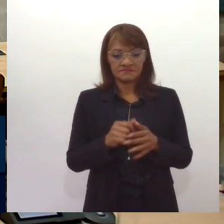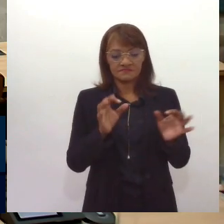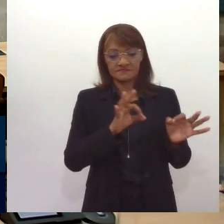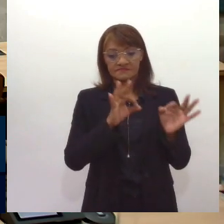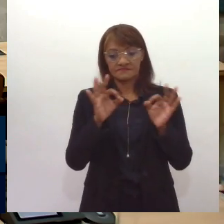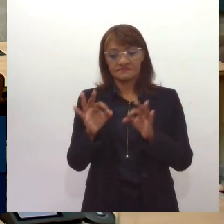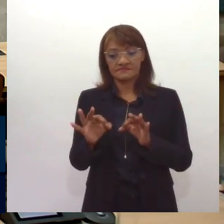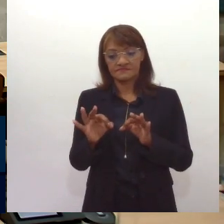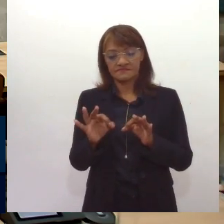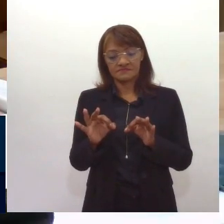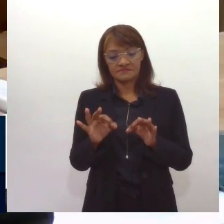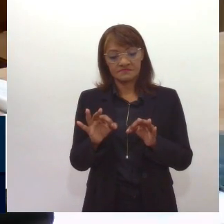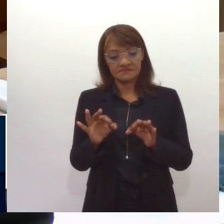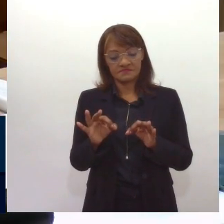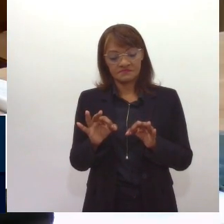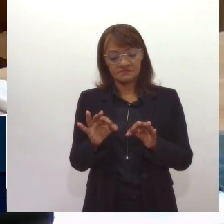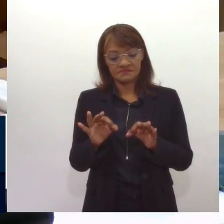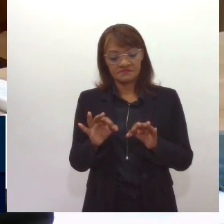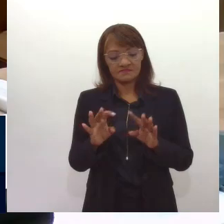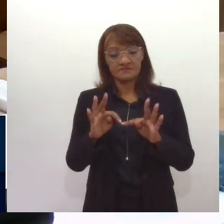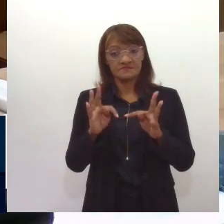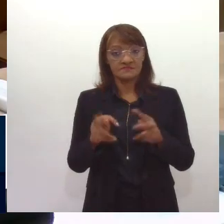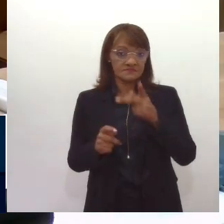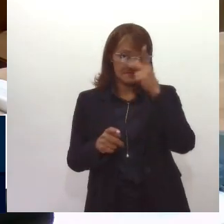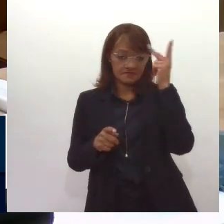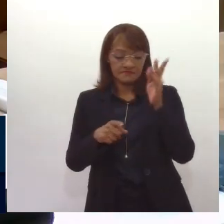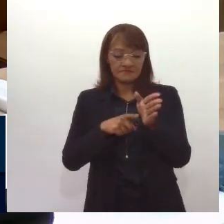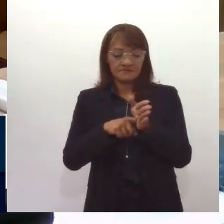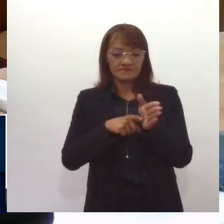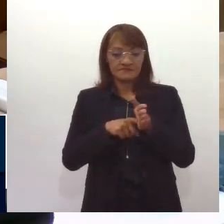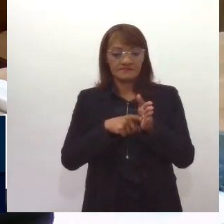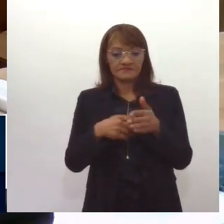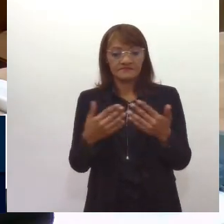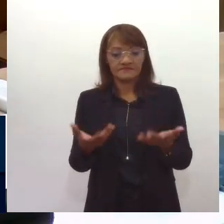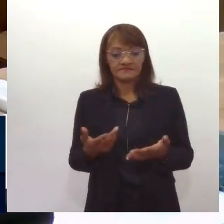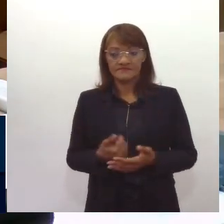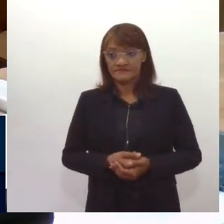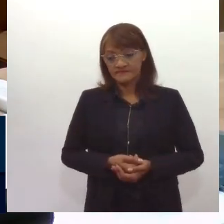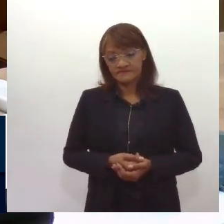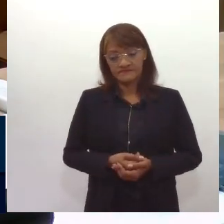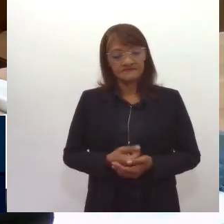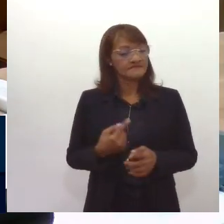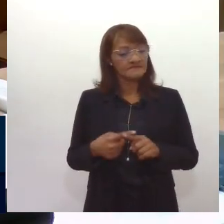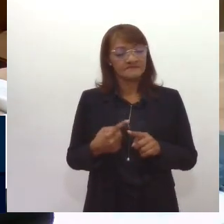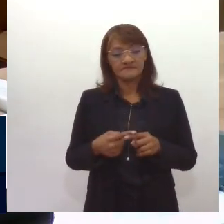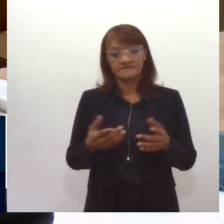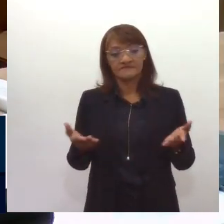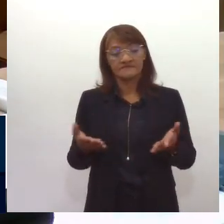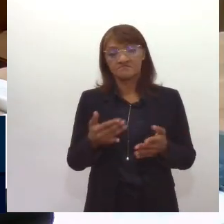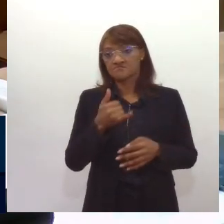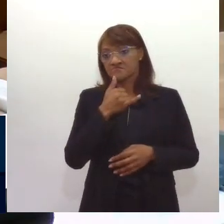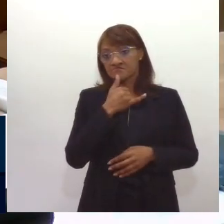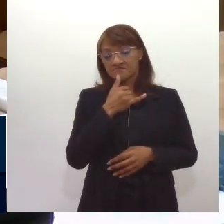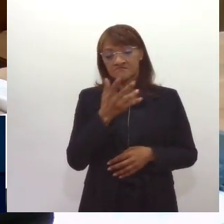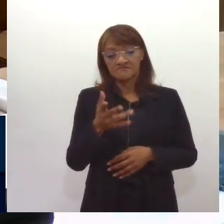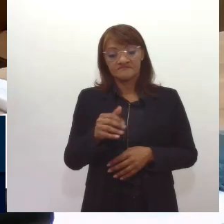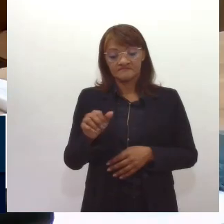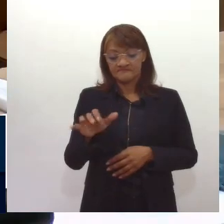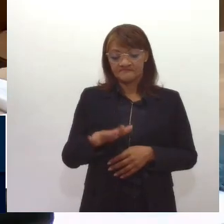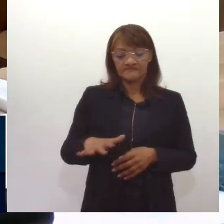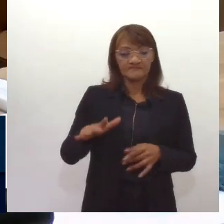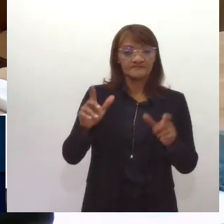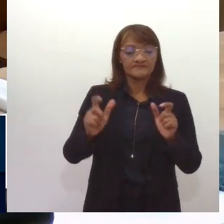estudiosos, pesquisadores, né, na área, porque, infelizmente, aquela área ali com esses projetos, até do